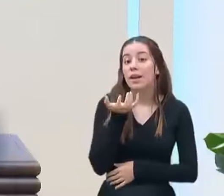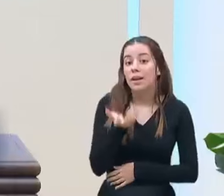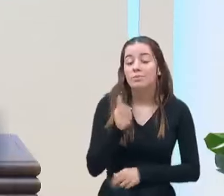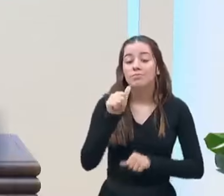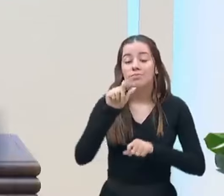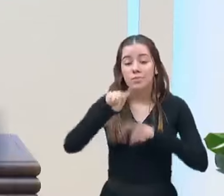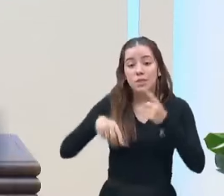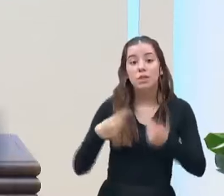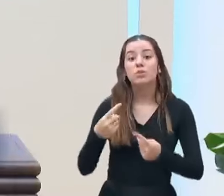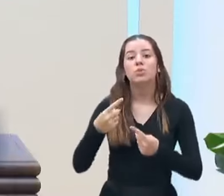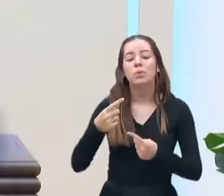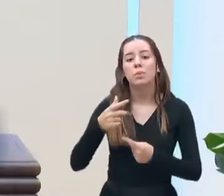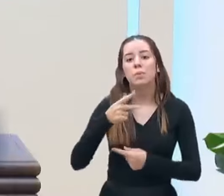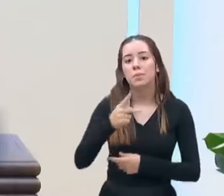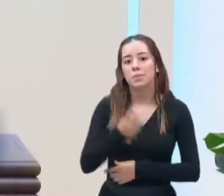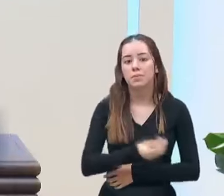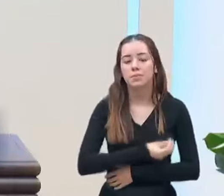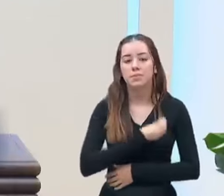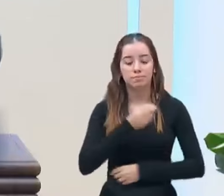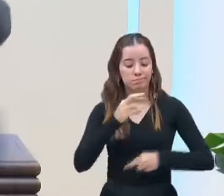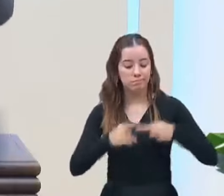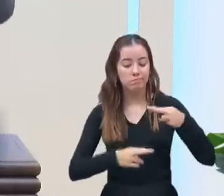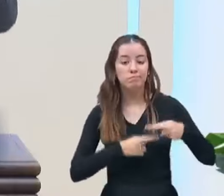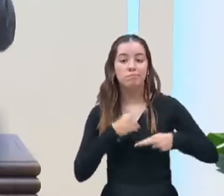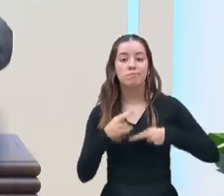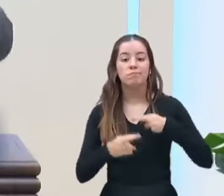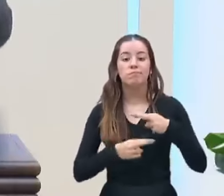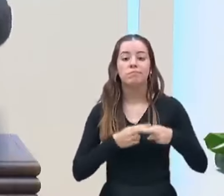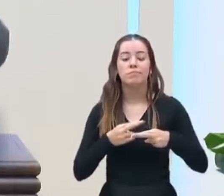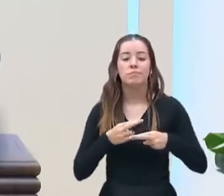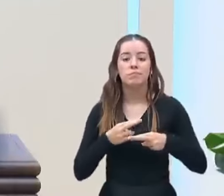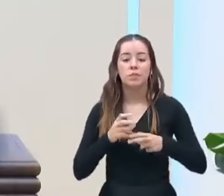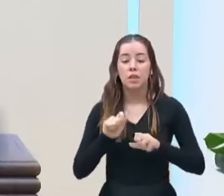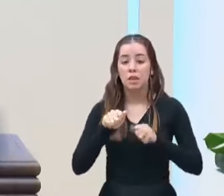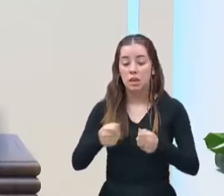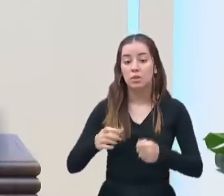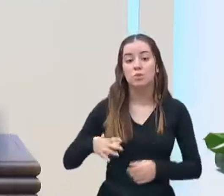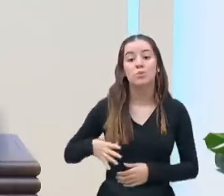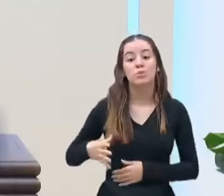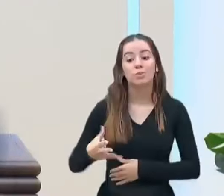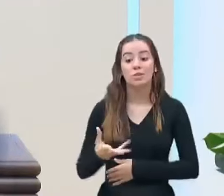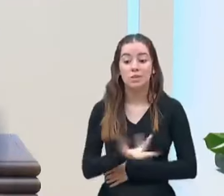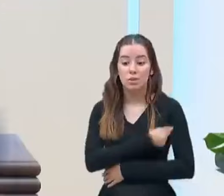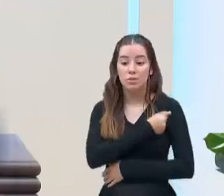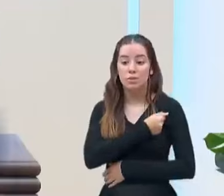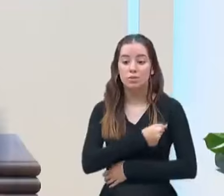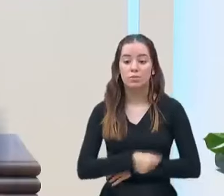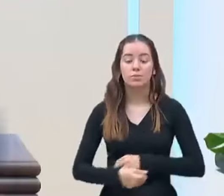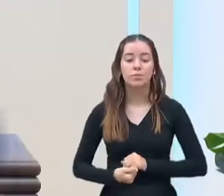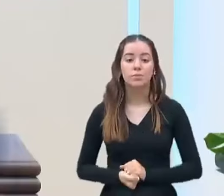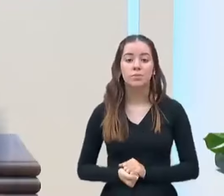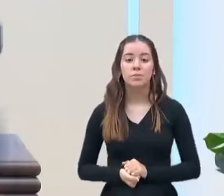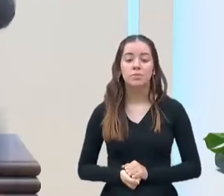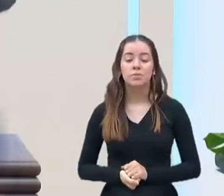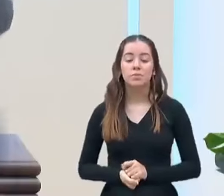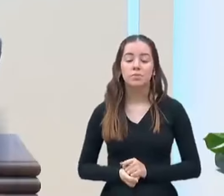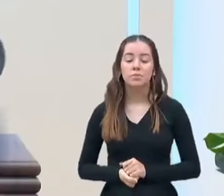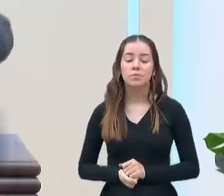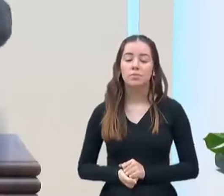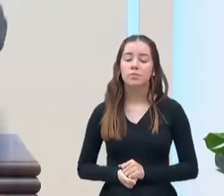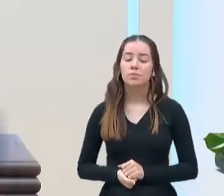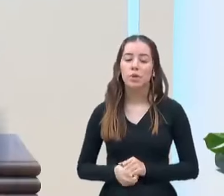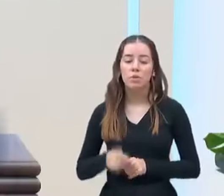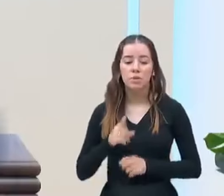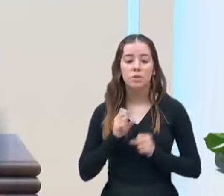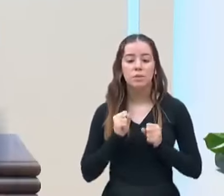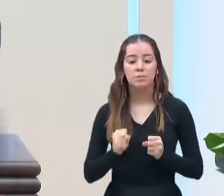mudar, te regenerar pelo sangue da nova aliança. Escreva para nós. Escreva